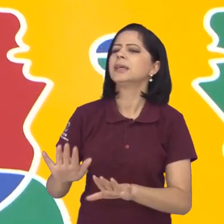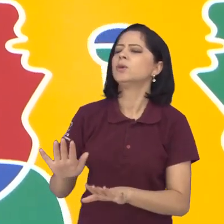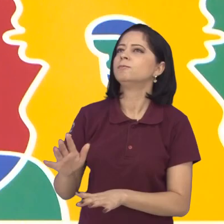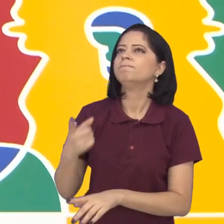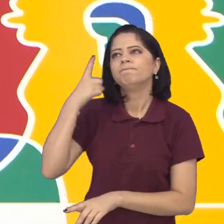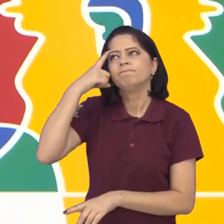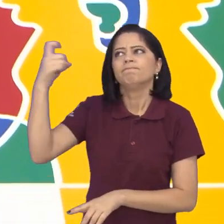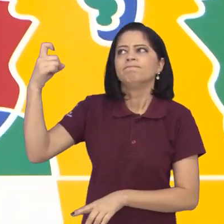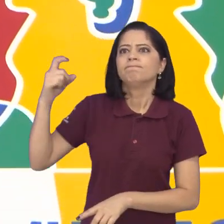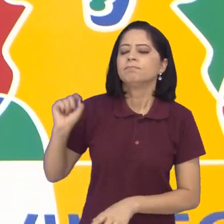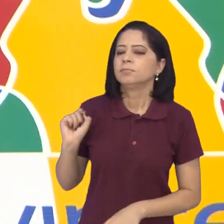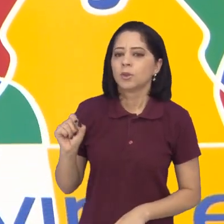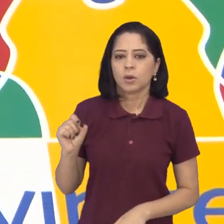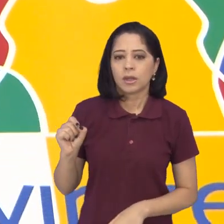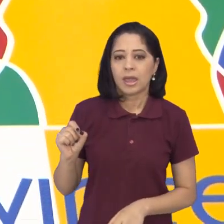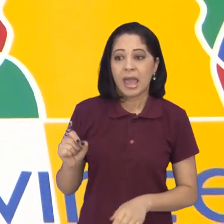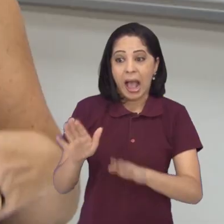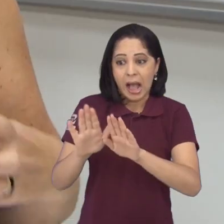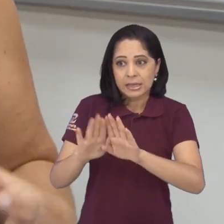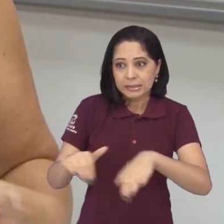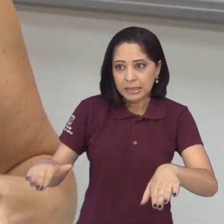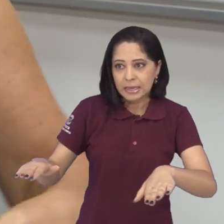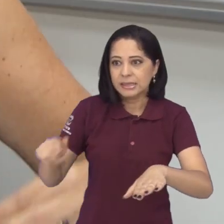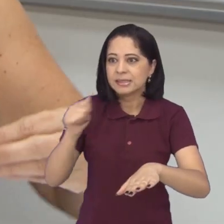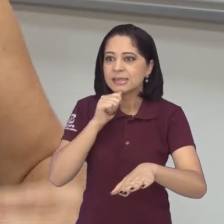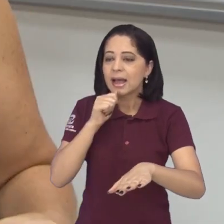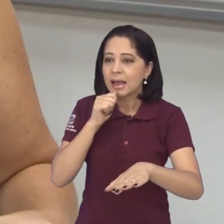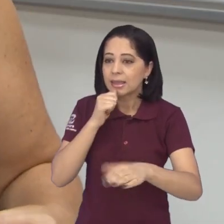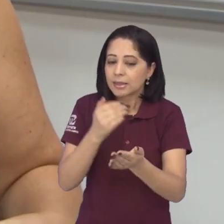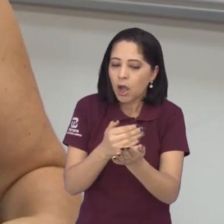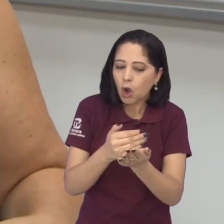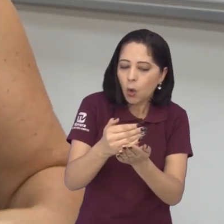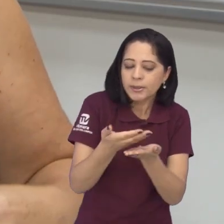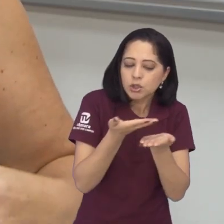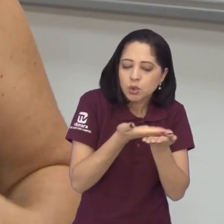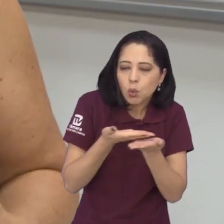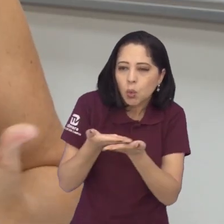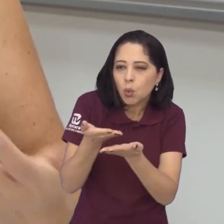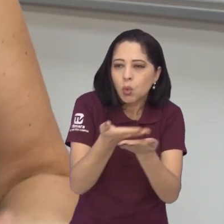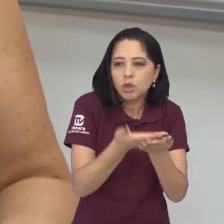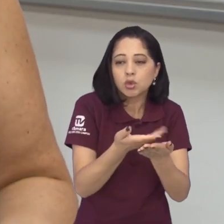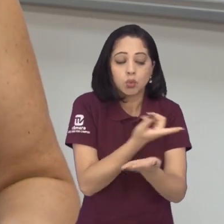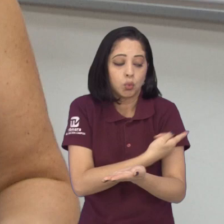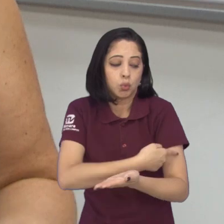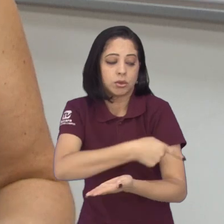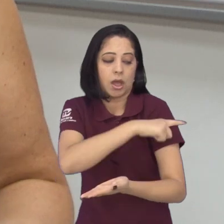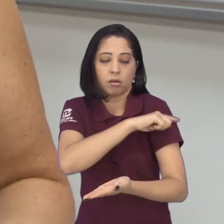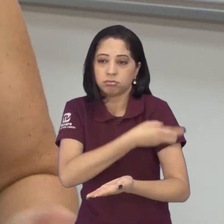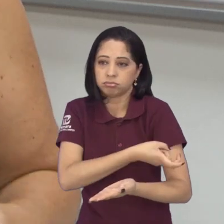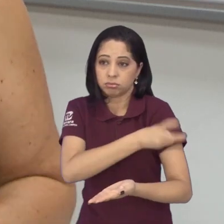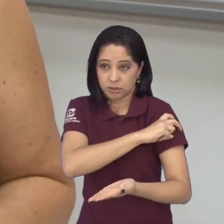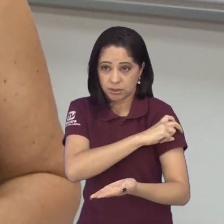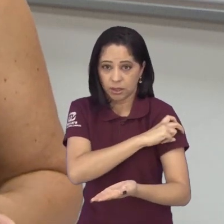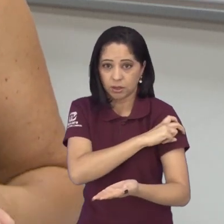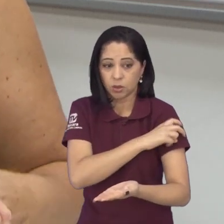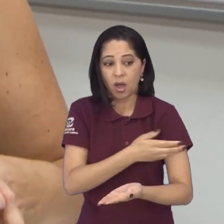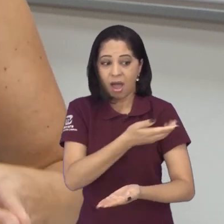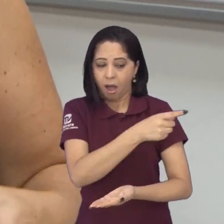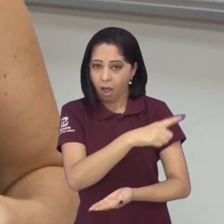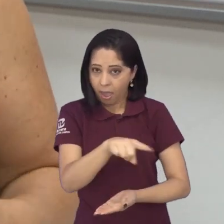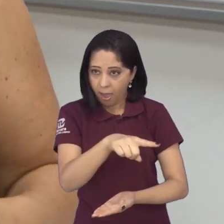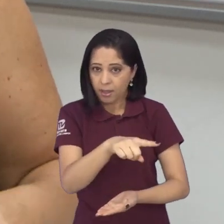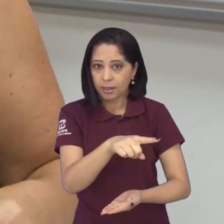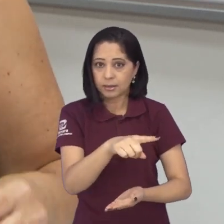até então desconhecidas dos pais. A ideia é que essas crianças que estão entrando no primeiro ano, do